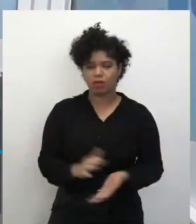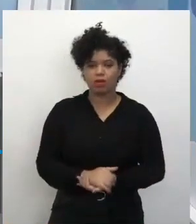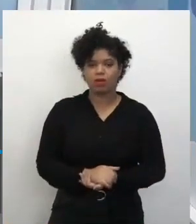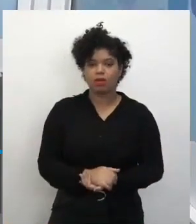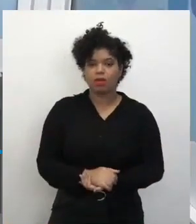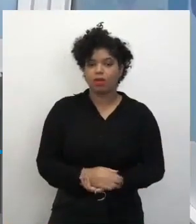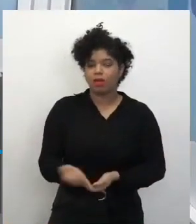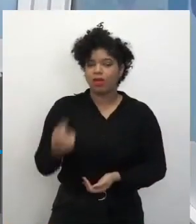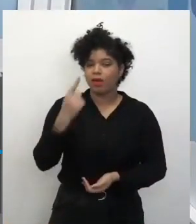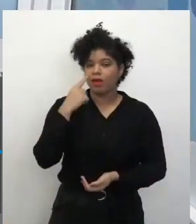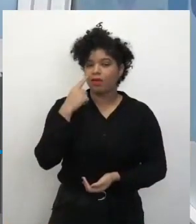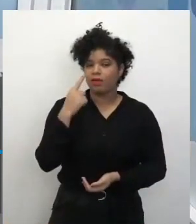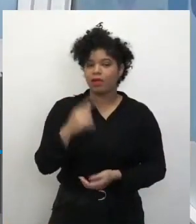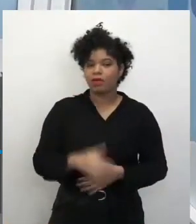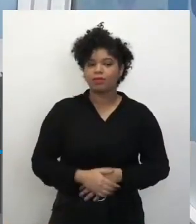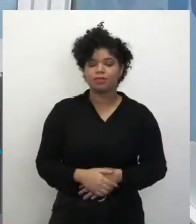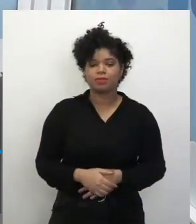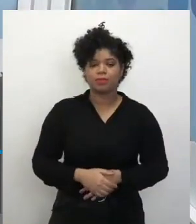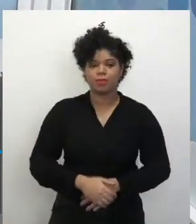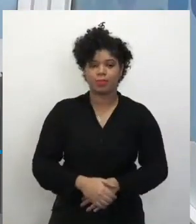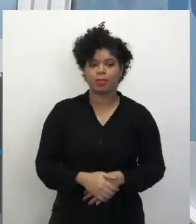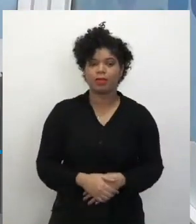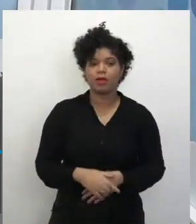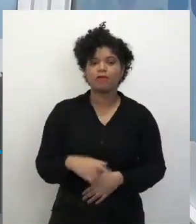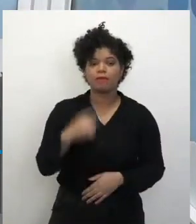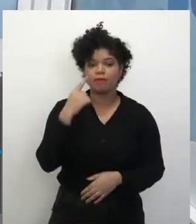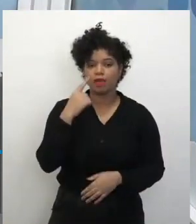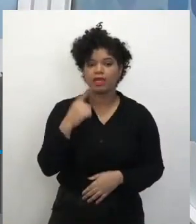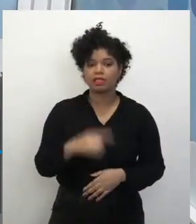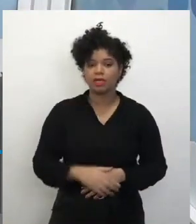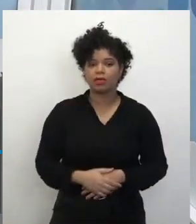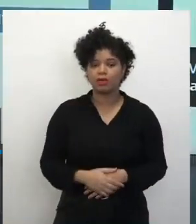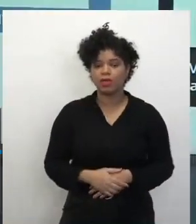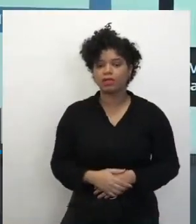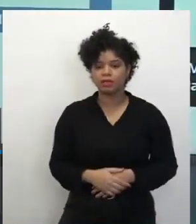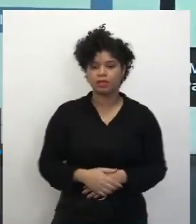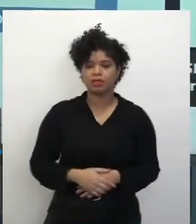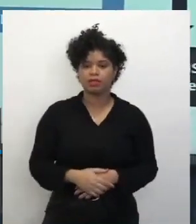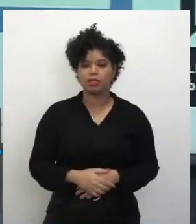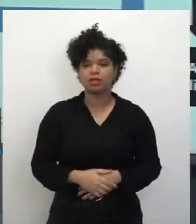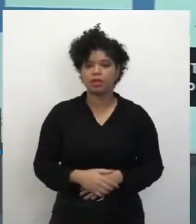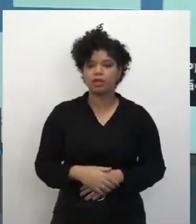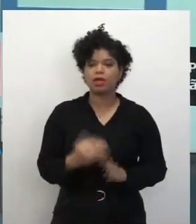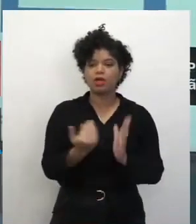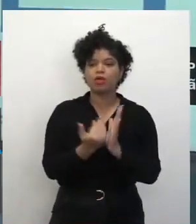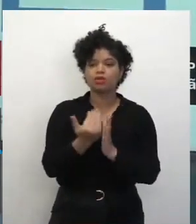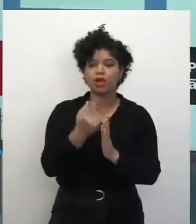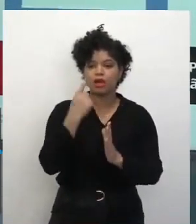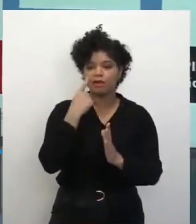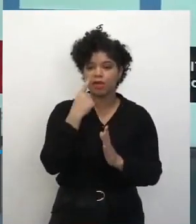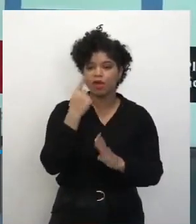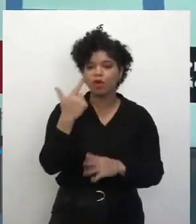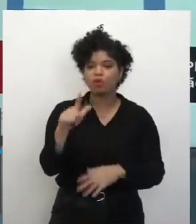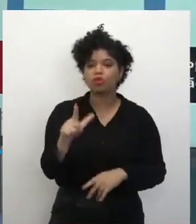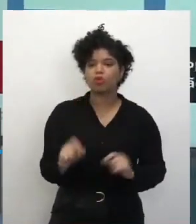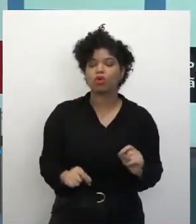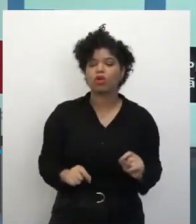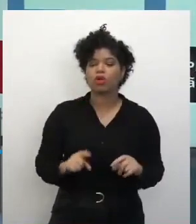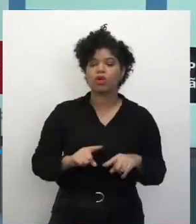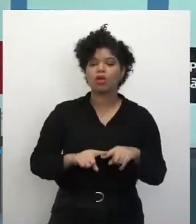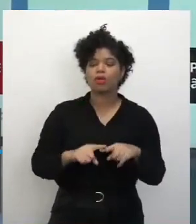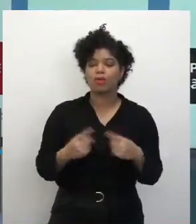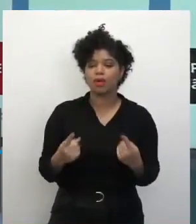vamos trocar o led Vamos colocar aqui é o ponto para vocês a galera que participou deve ter percebido evidentemente que não há